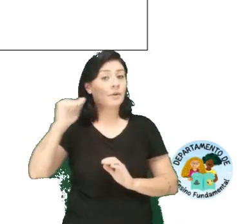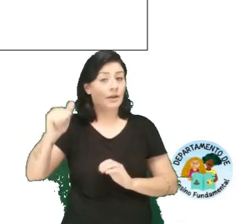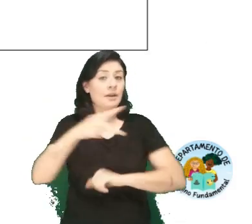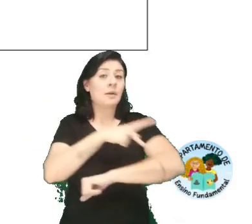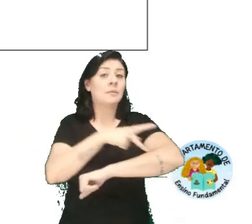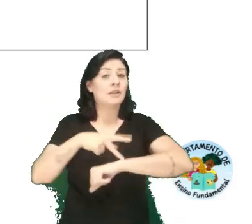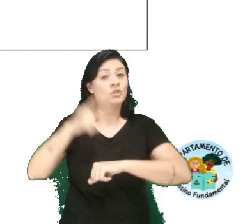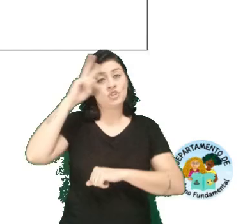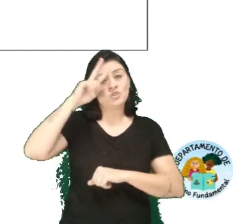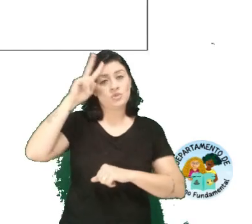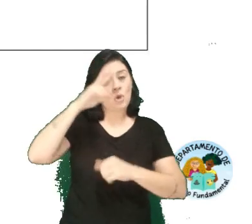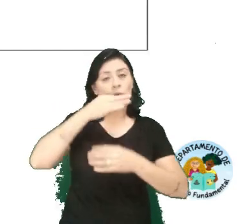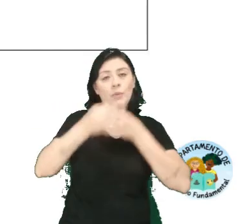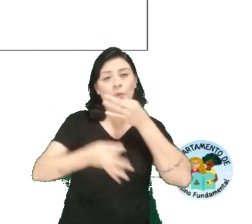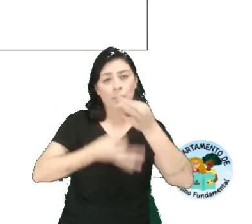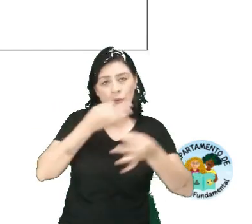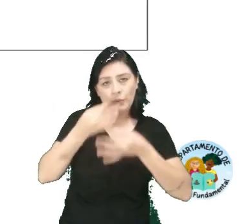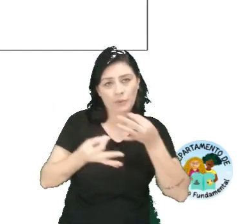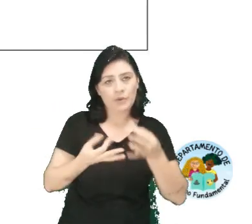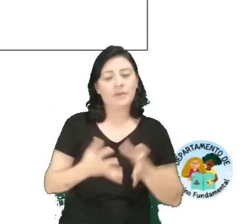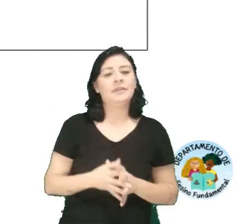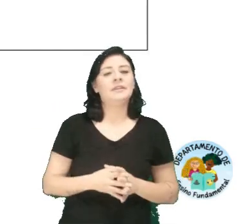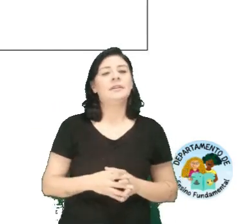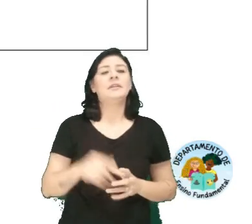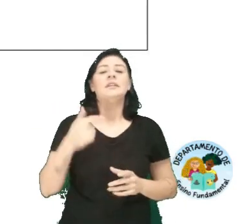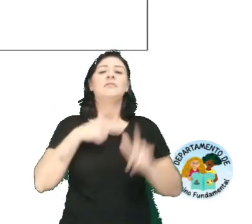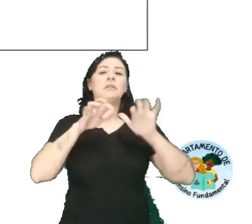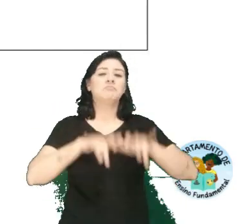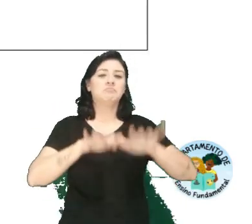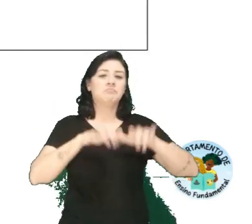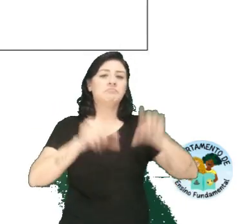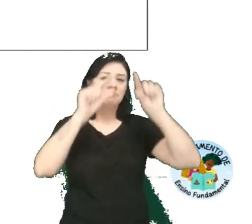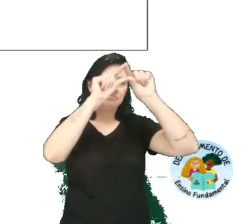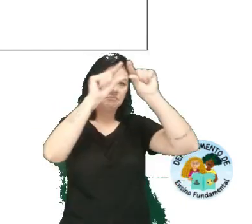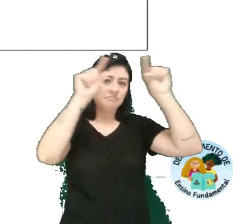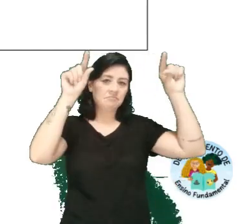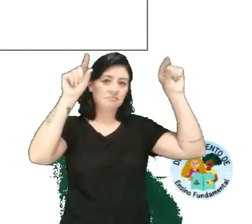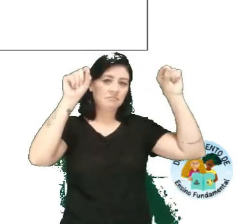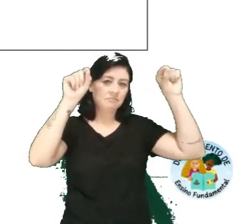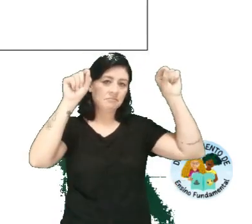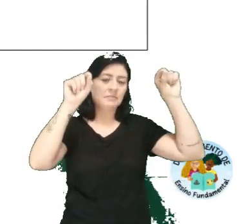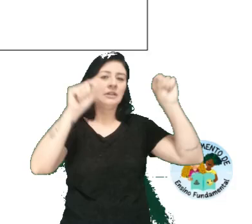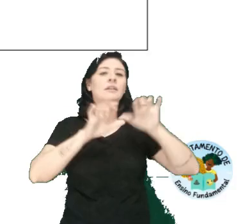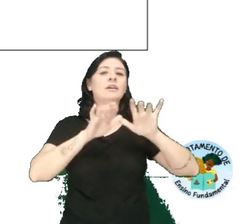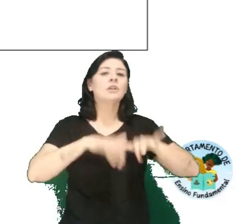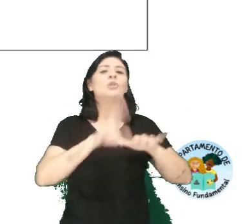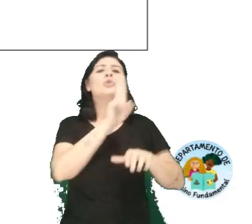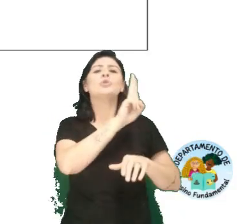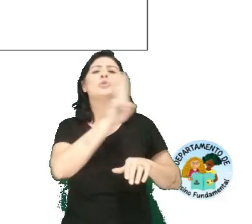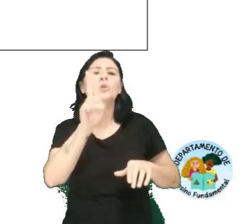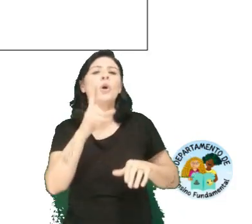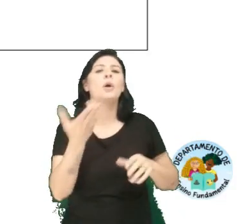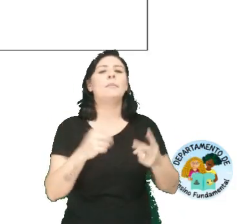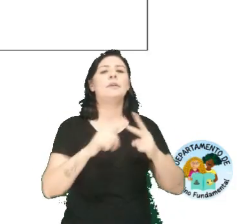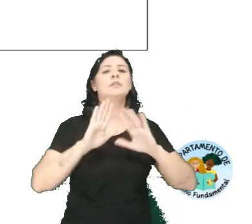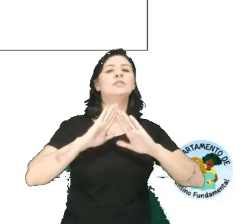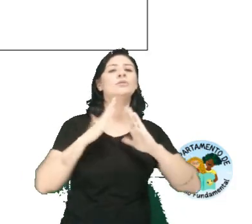no planejamento, então, você vai preencher aqui a identificação, né, do plano de aula, o seu nome,